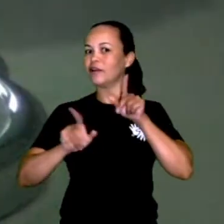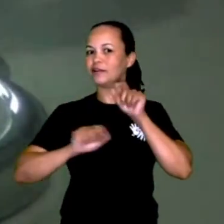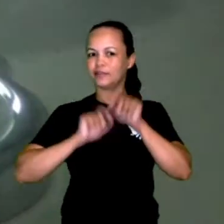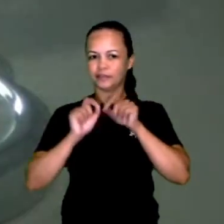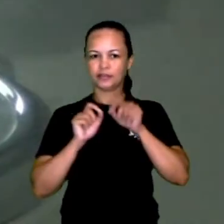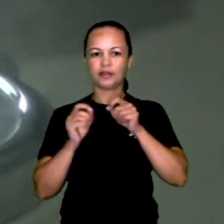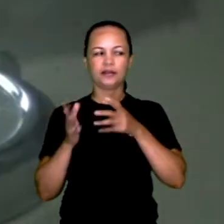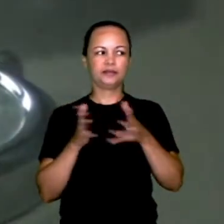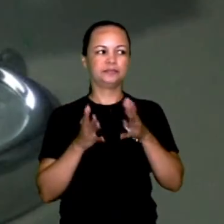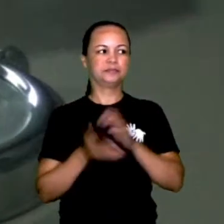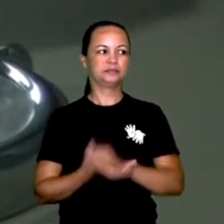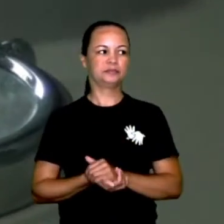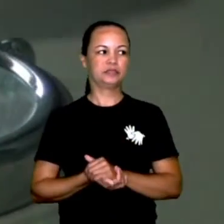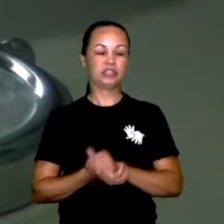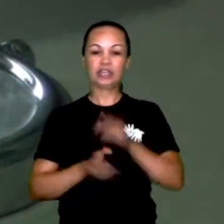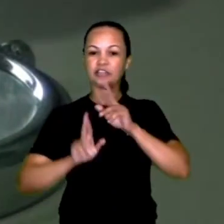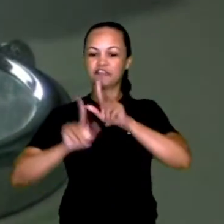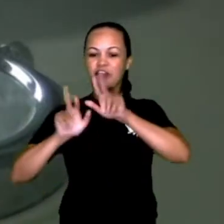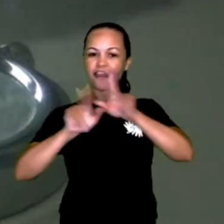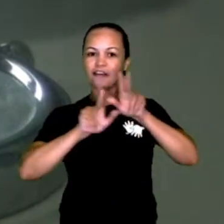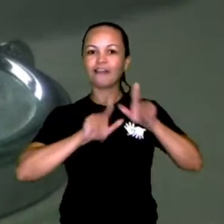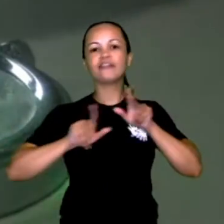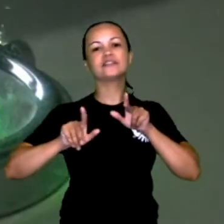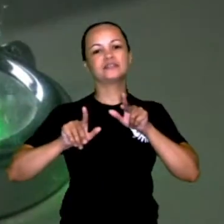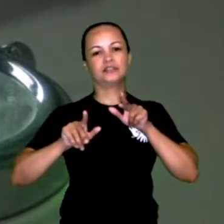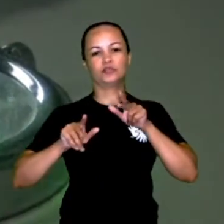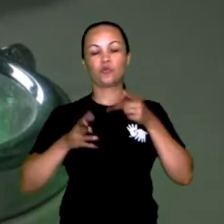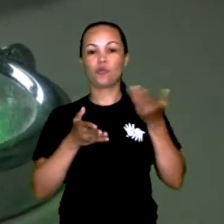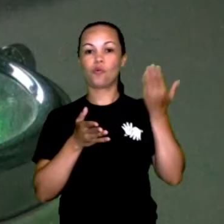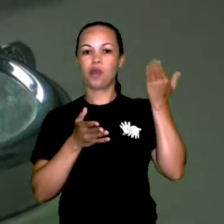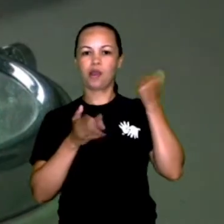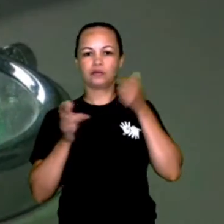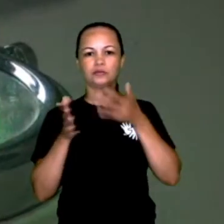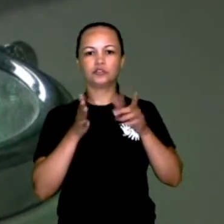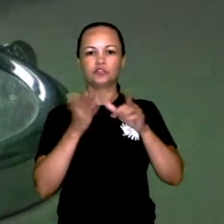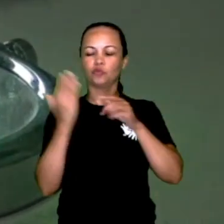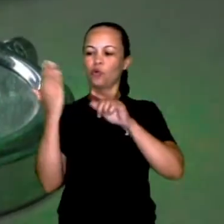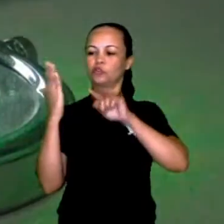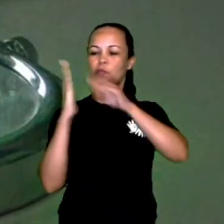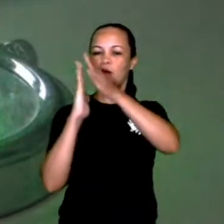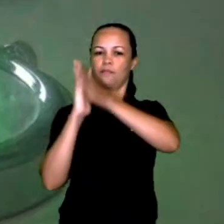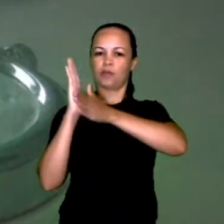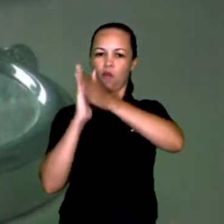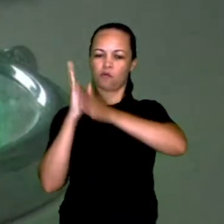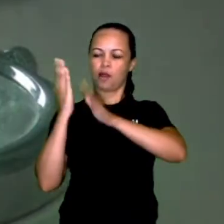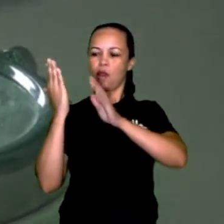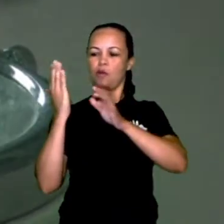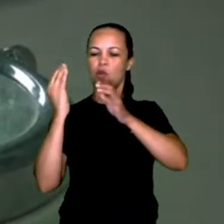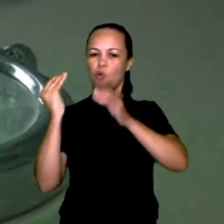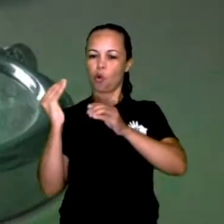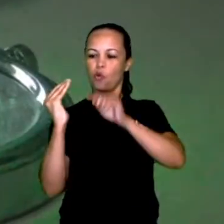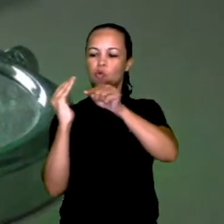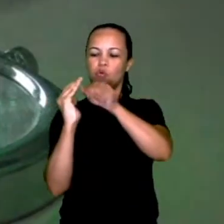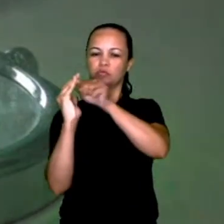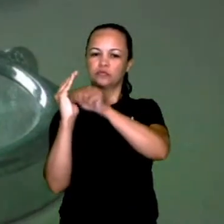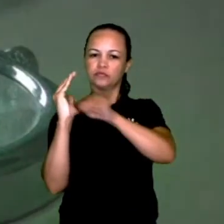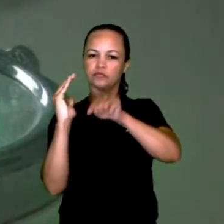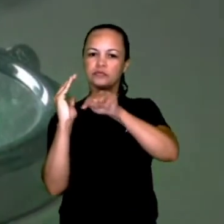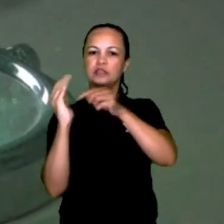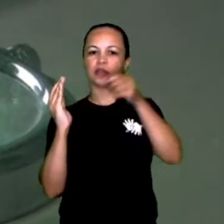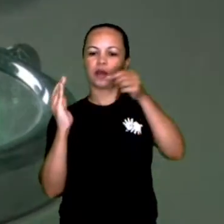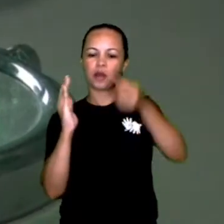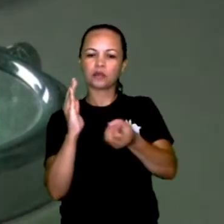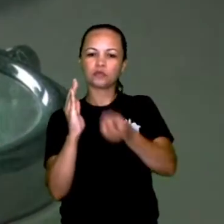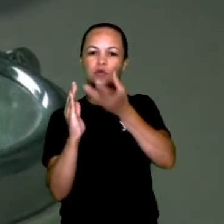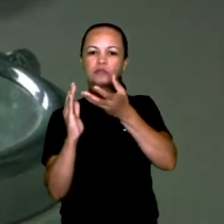ó, já é um pouco mais diferente. Tá vendo? Ó, a curvatura dos raios